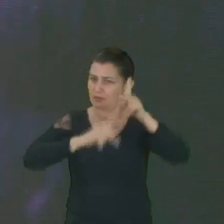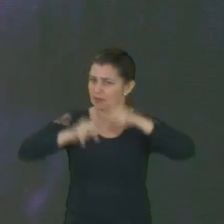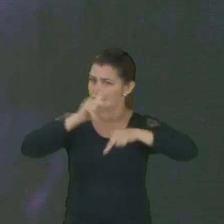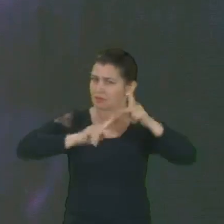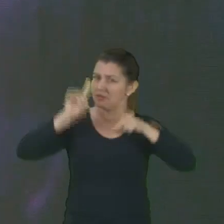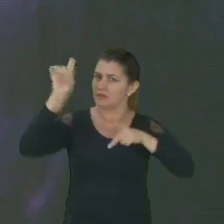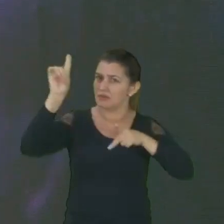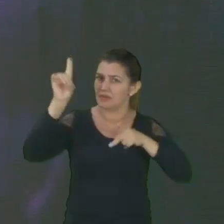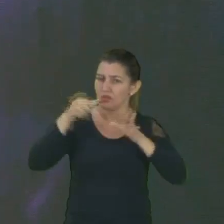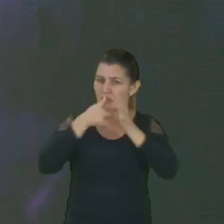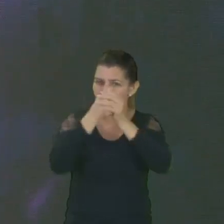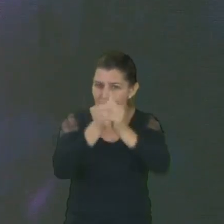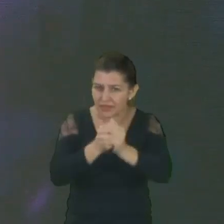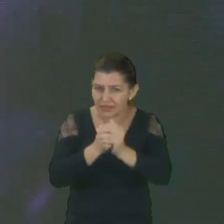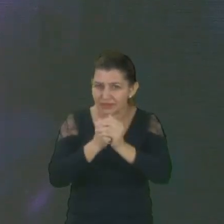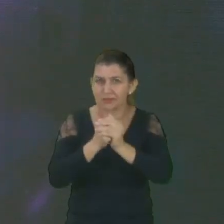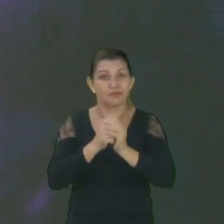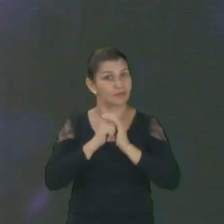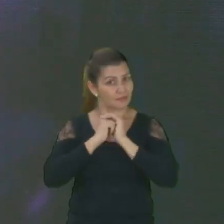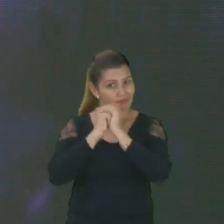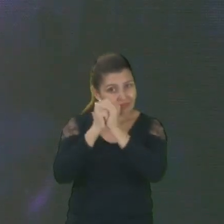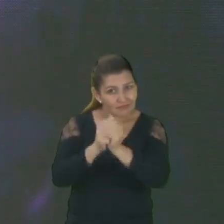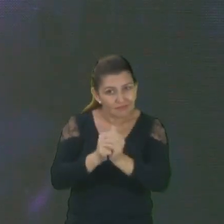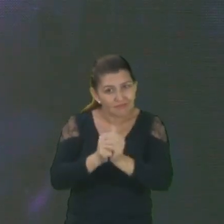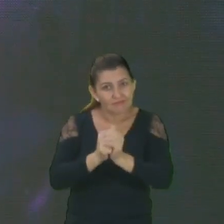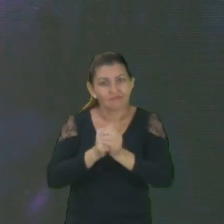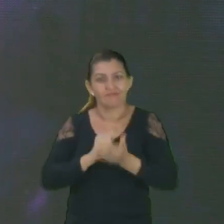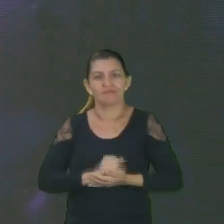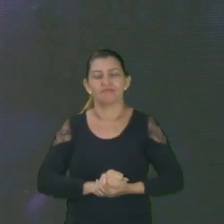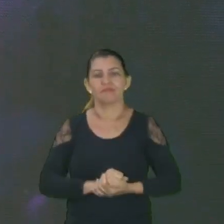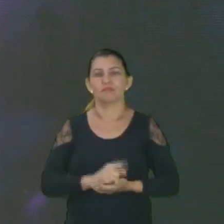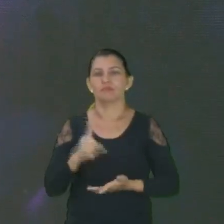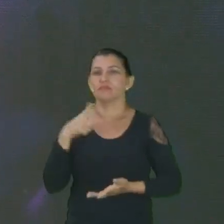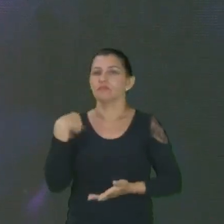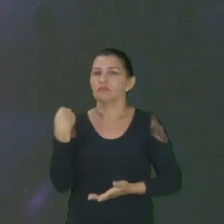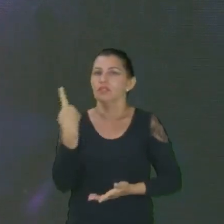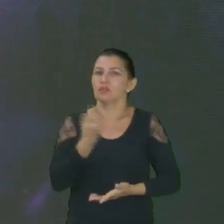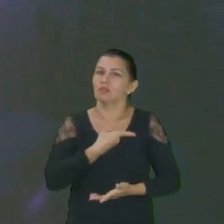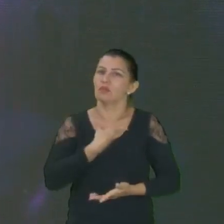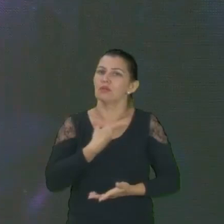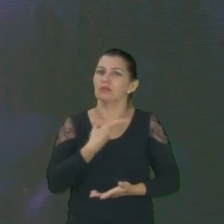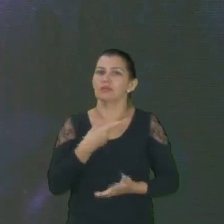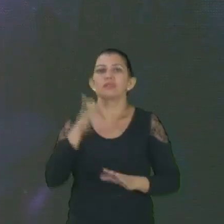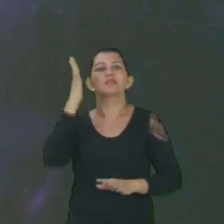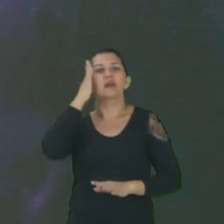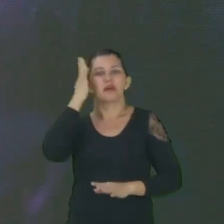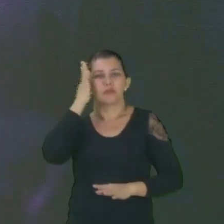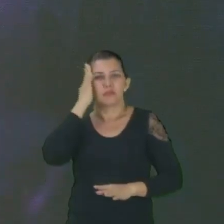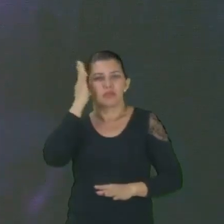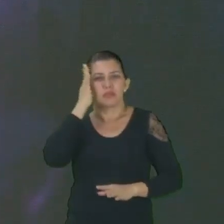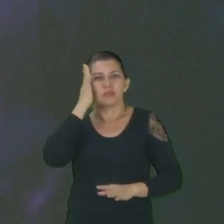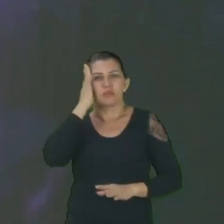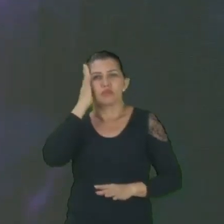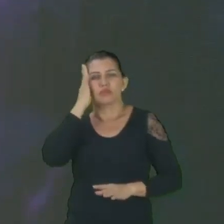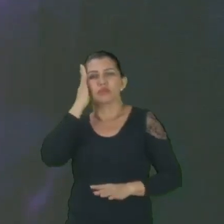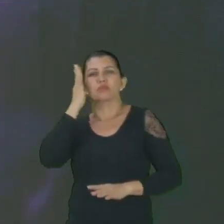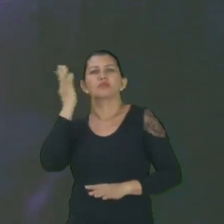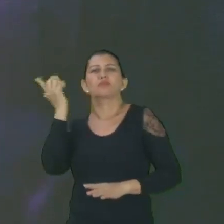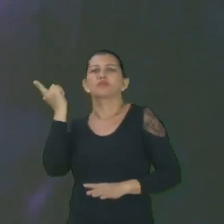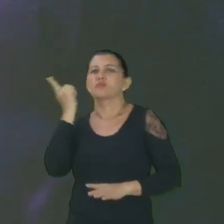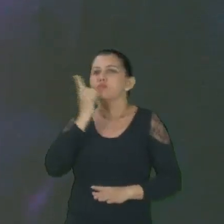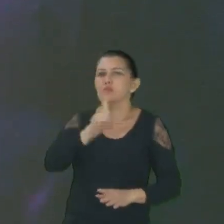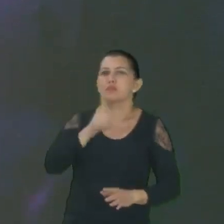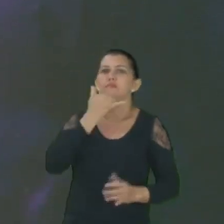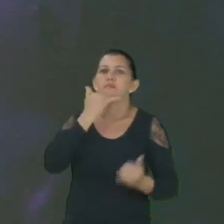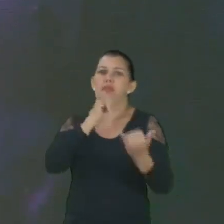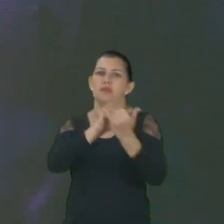Amém? Amém. Nós somos o povo do perdão. Nós somos o povo